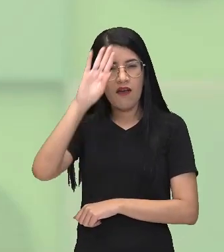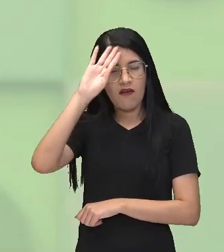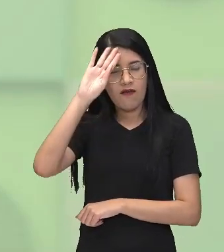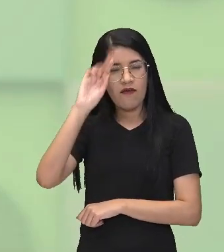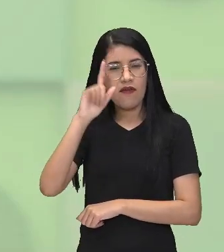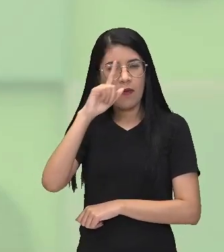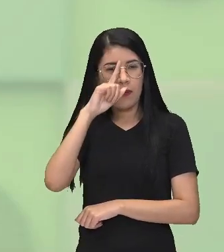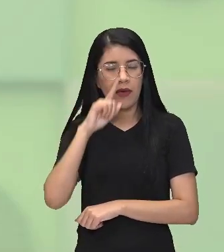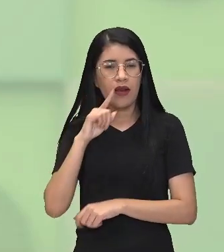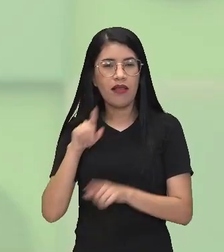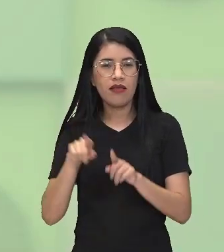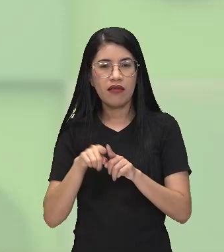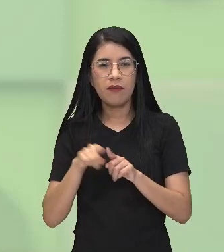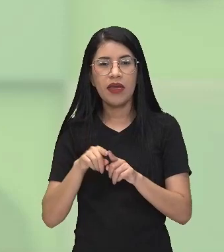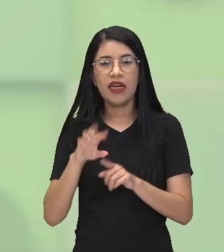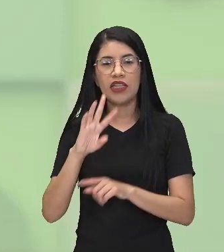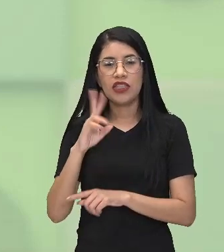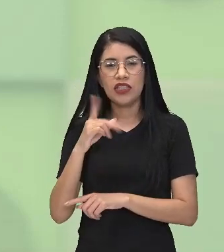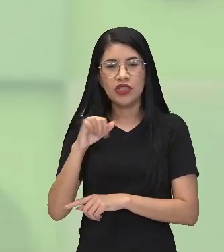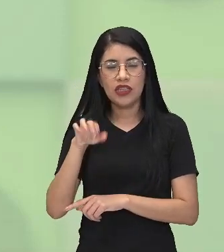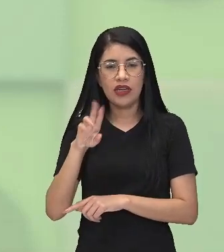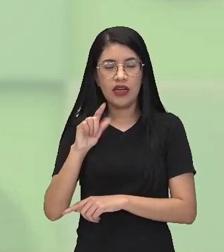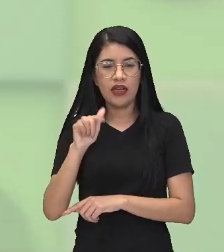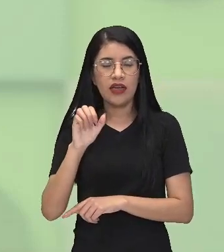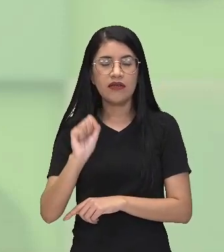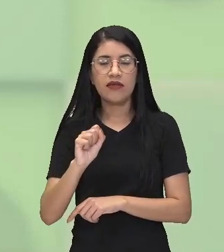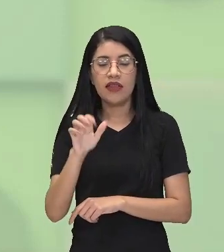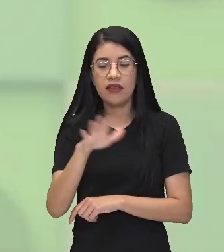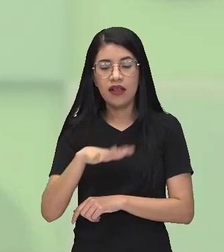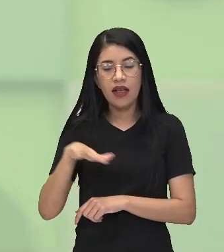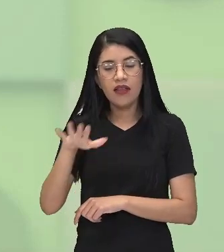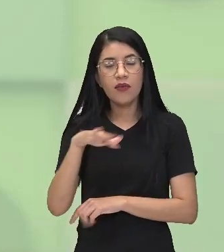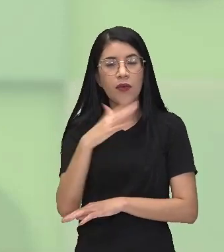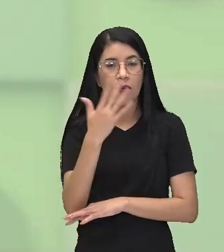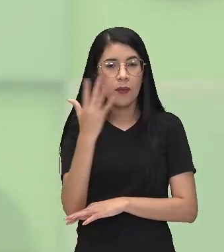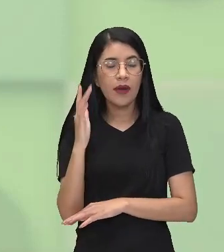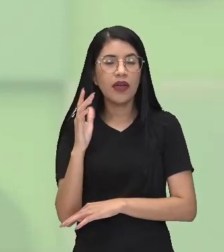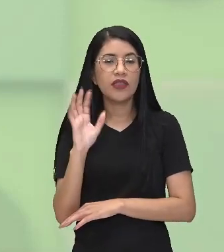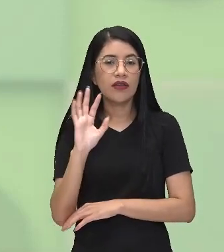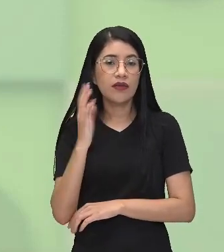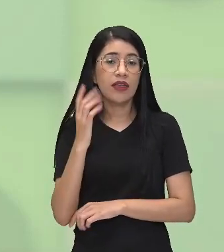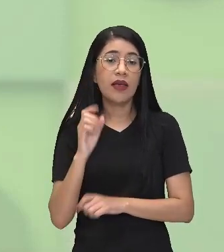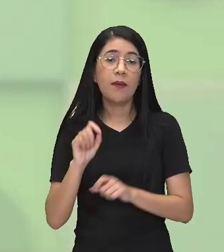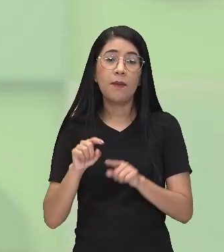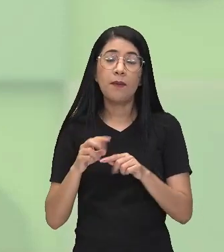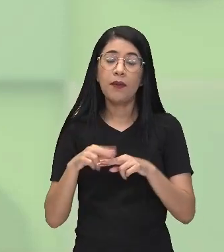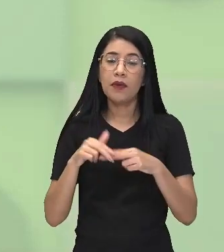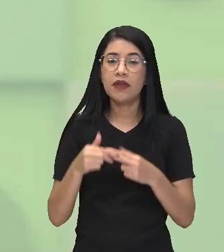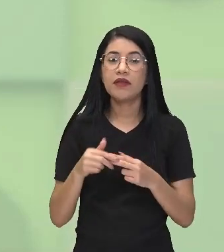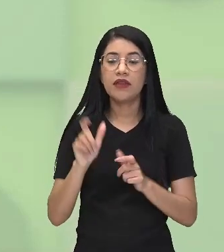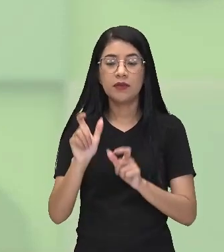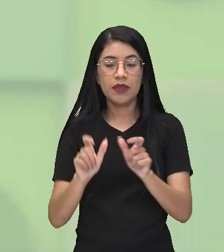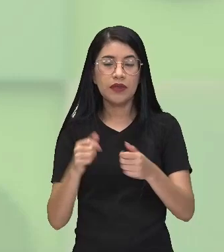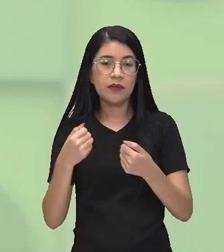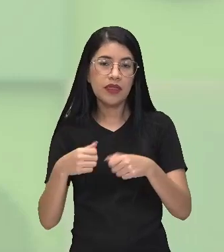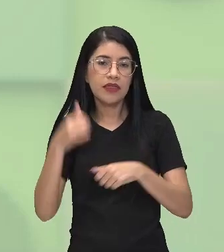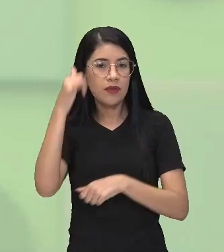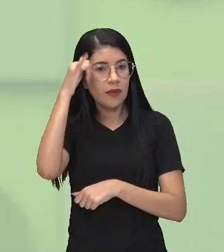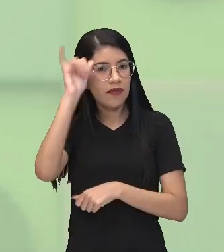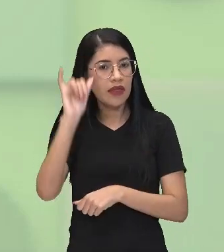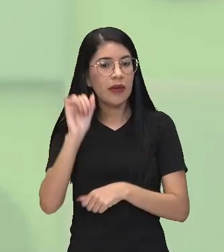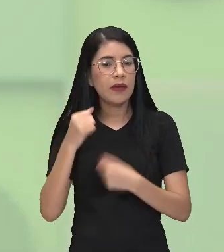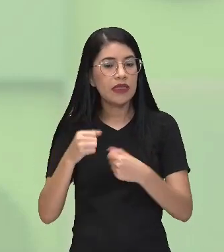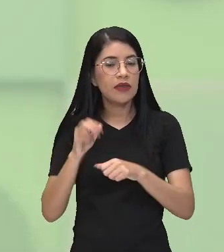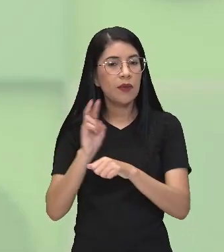eles ocorrem no ambiente. Então, as pessoas é que têm que se prevenir do contato com esses insetos, porque,